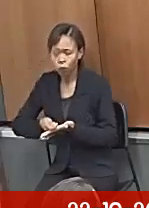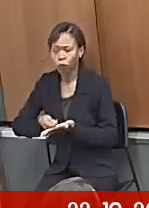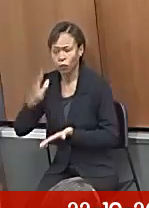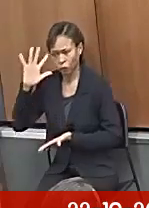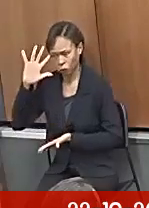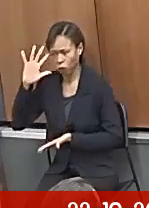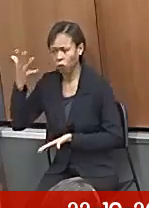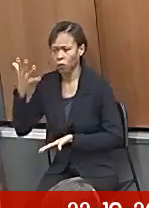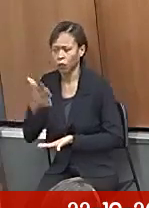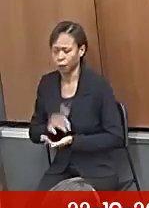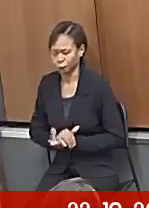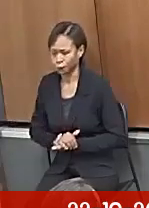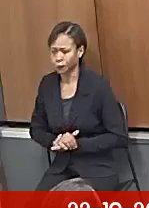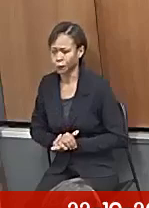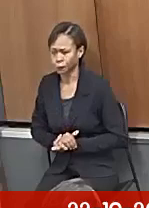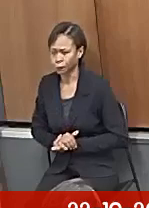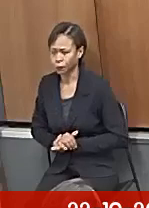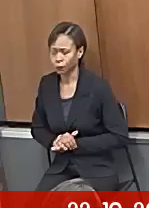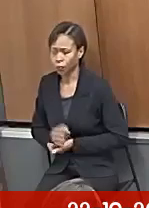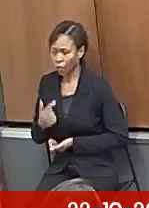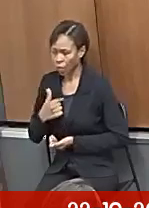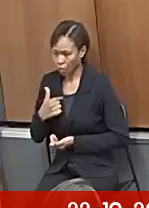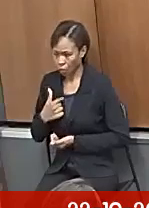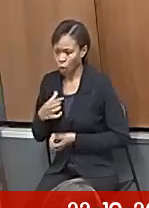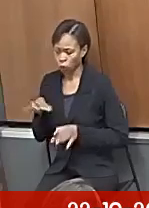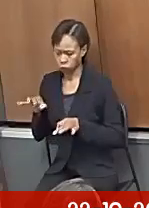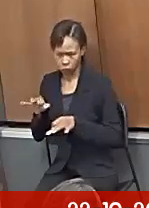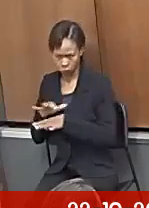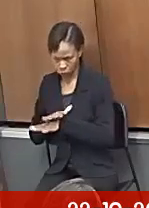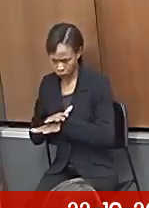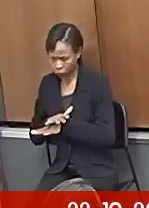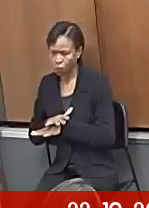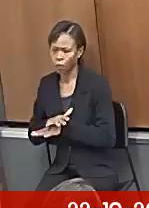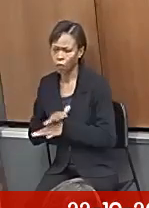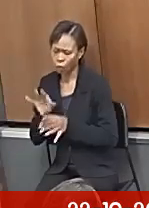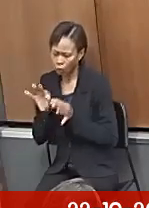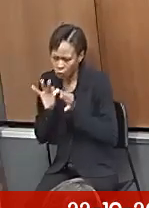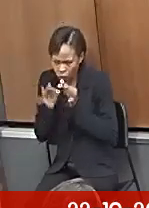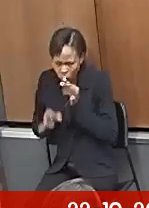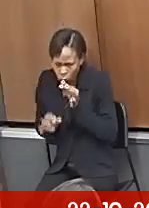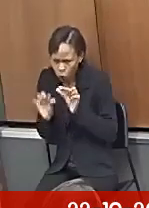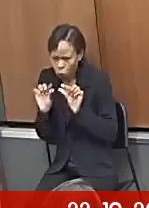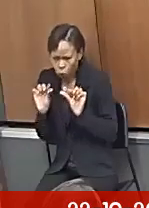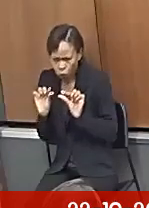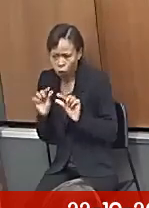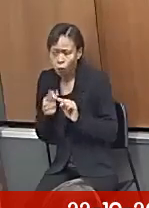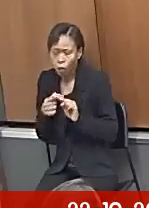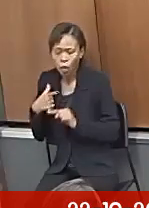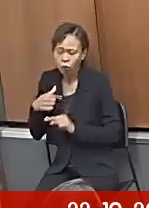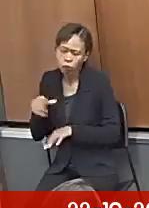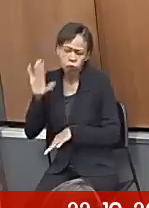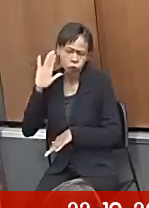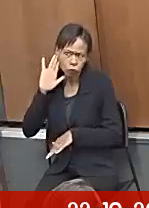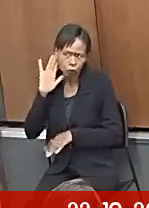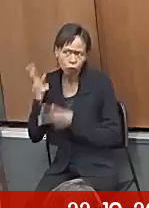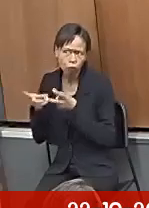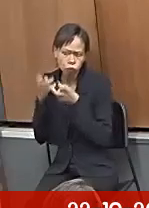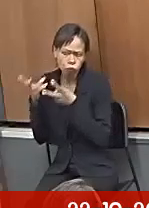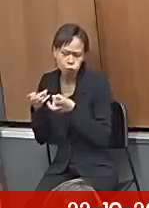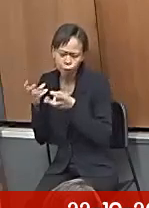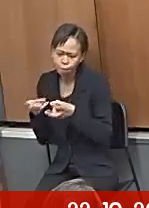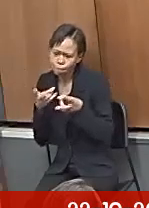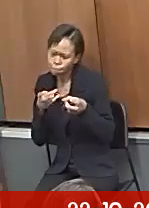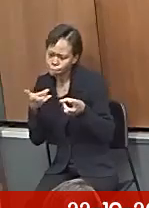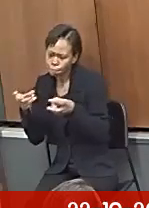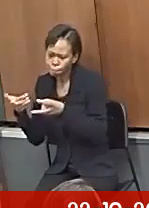tomadas. Então, vou me encerrar também, vou ser um pouco breve, porque também quero ouvir. Eu quero